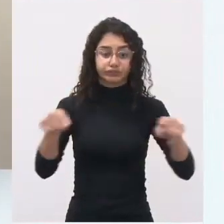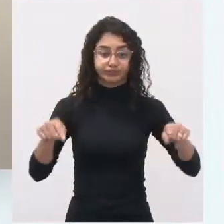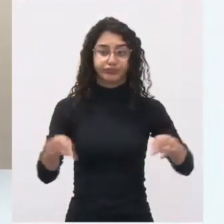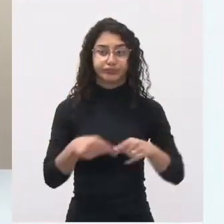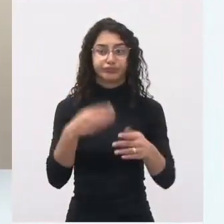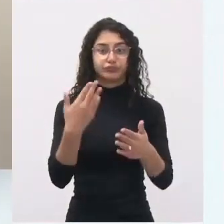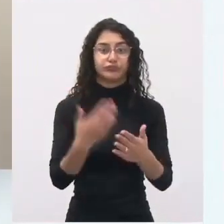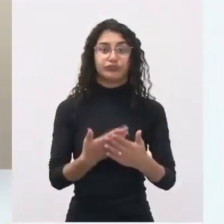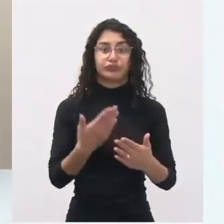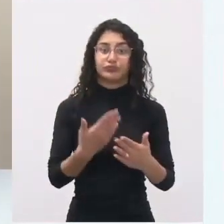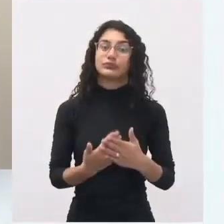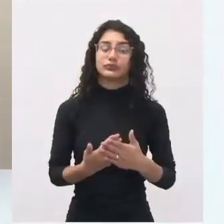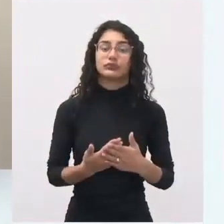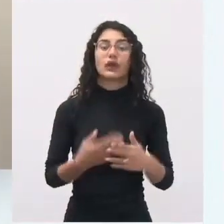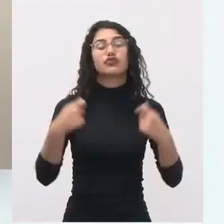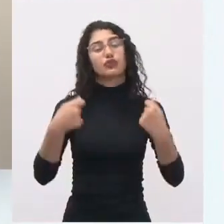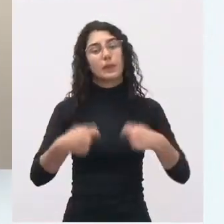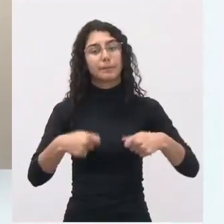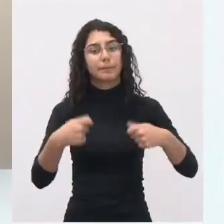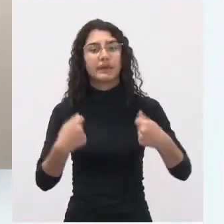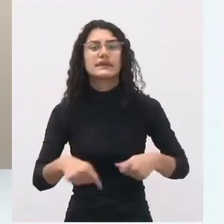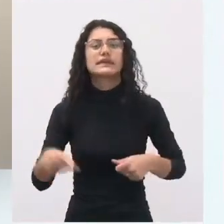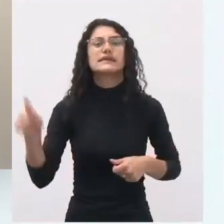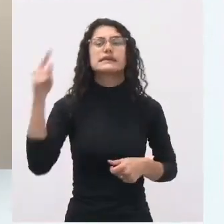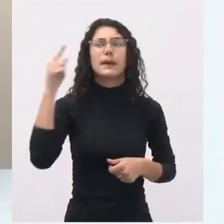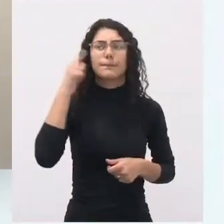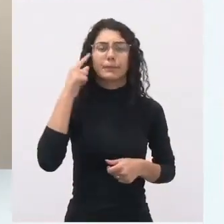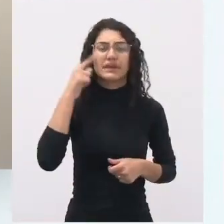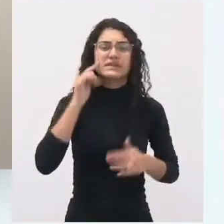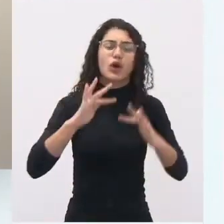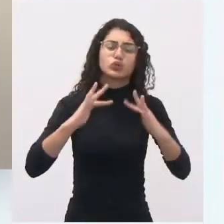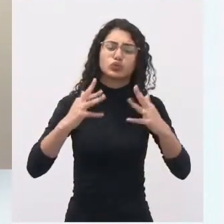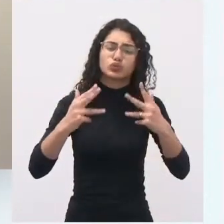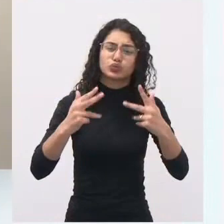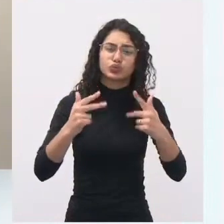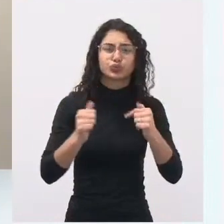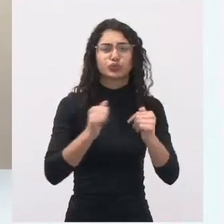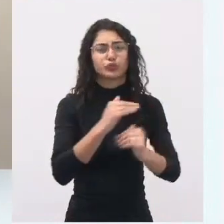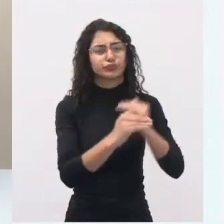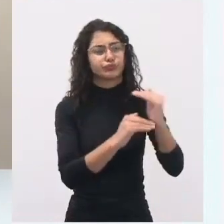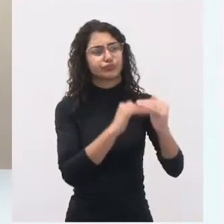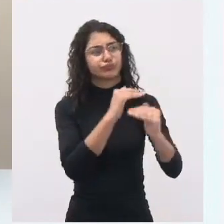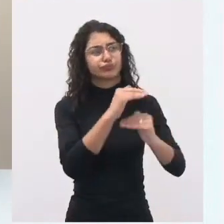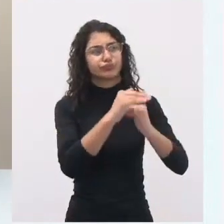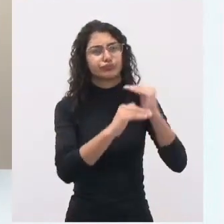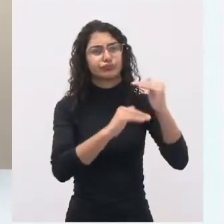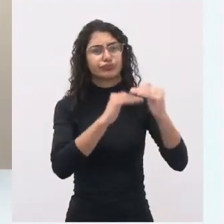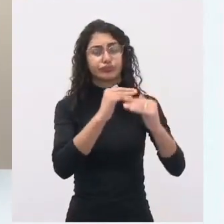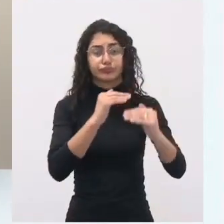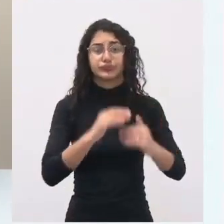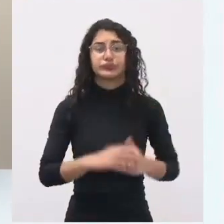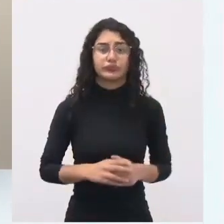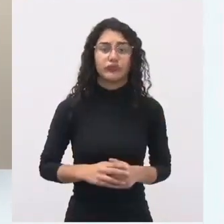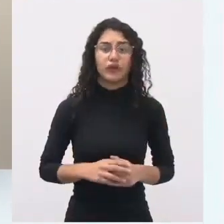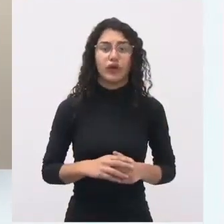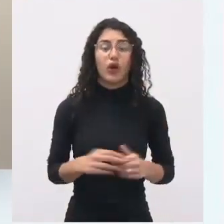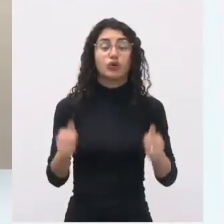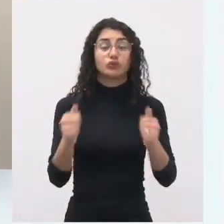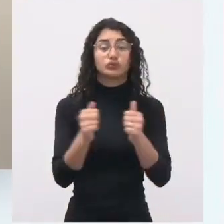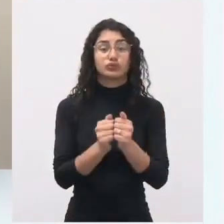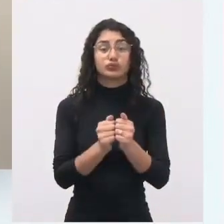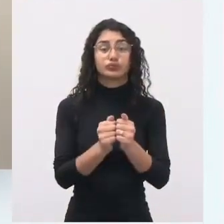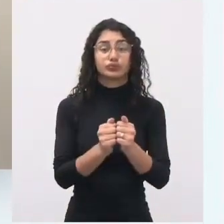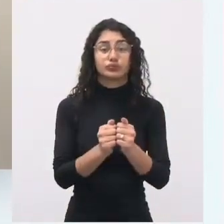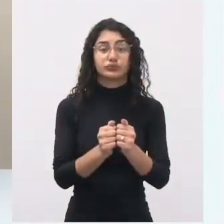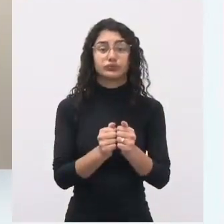sala de aula, a gente precisa começar a repensar todo o processo que se dá nas relações das redes